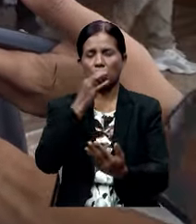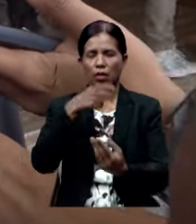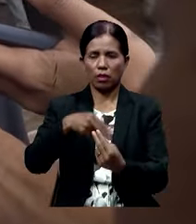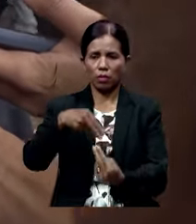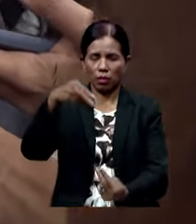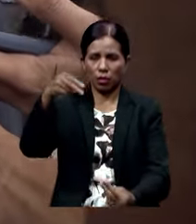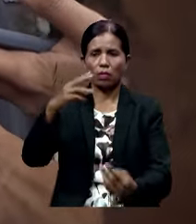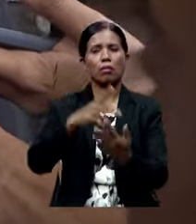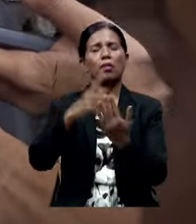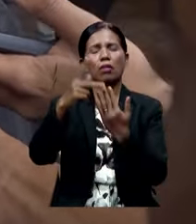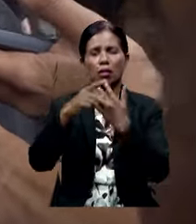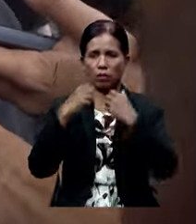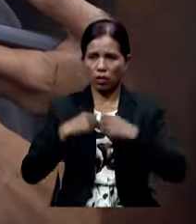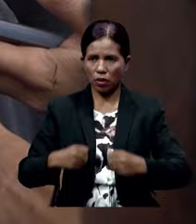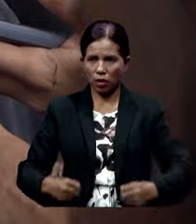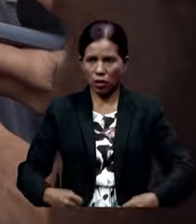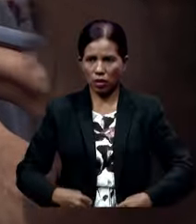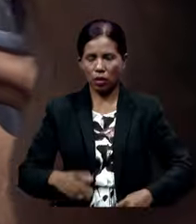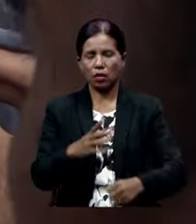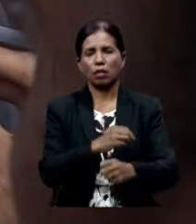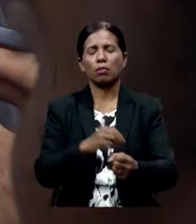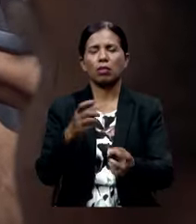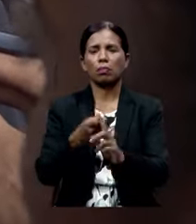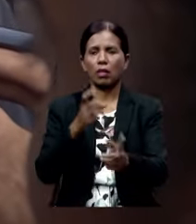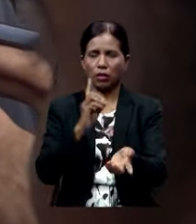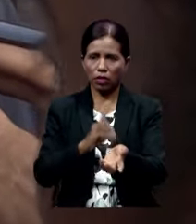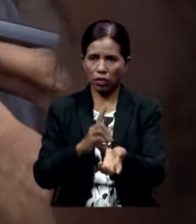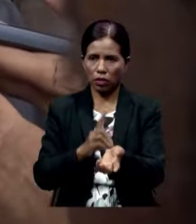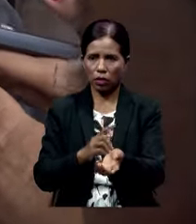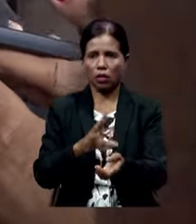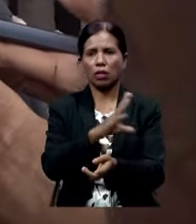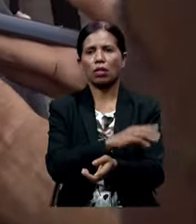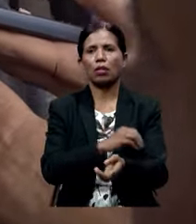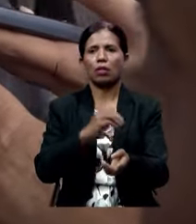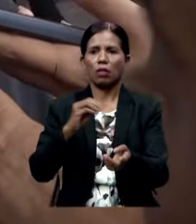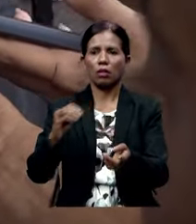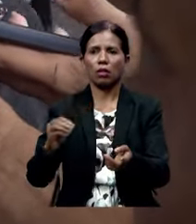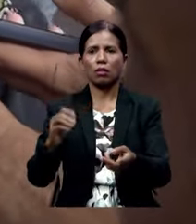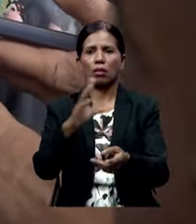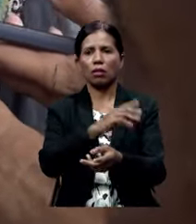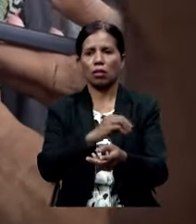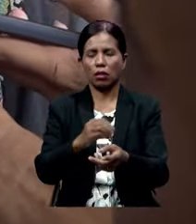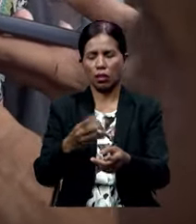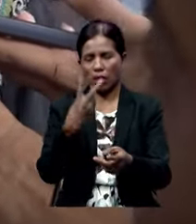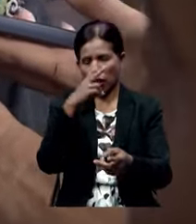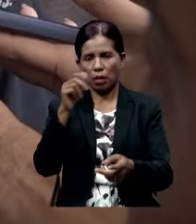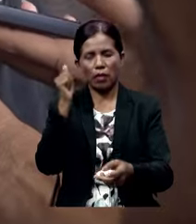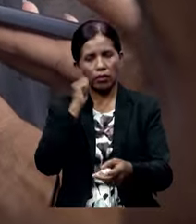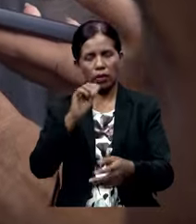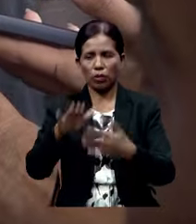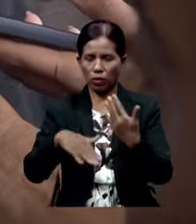saúde, vistoria médico, ou parteira cira, para tchalo tchek, para feto zerné, etc.